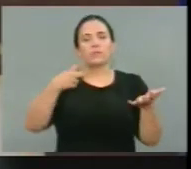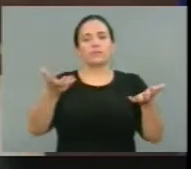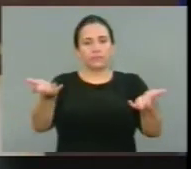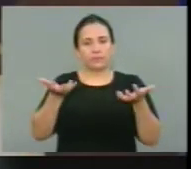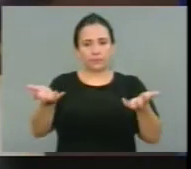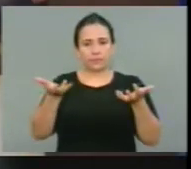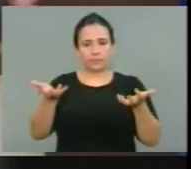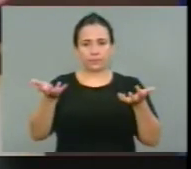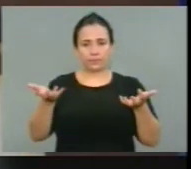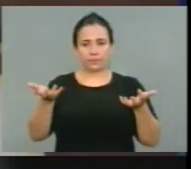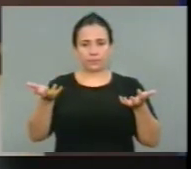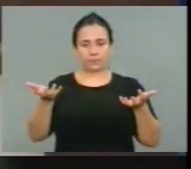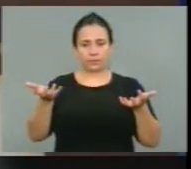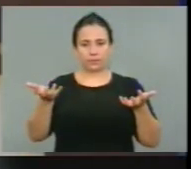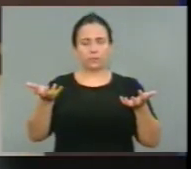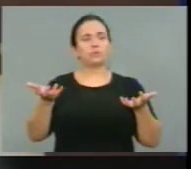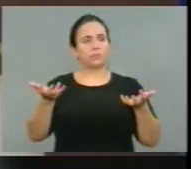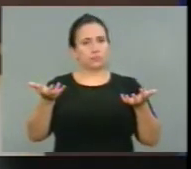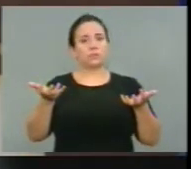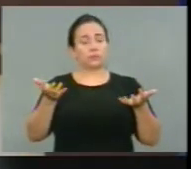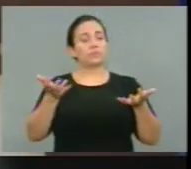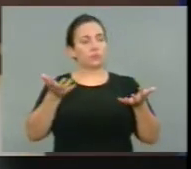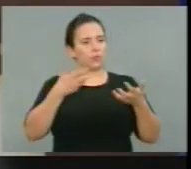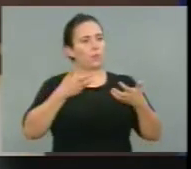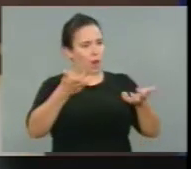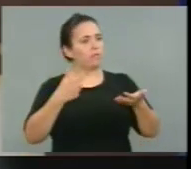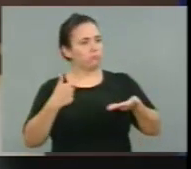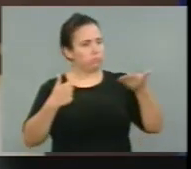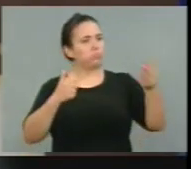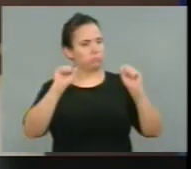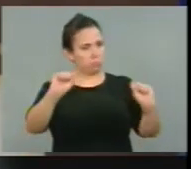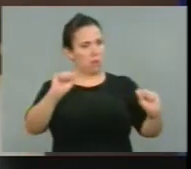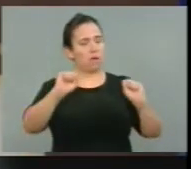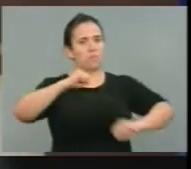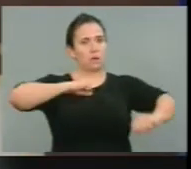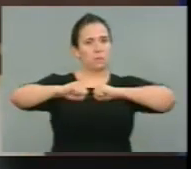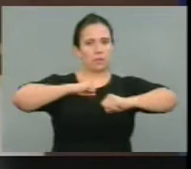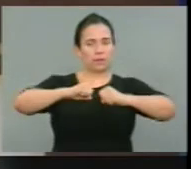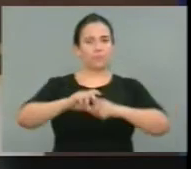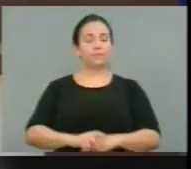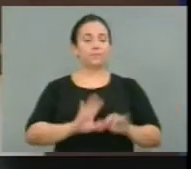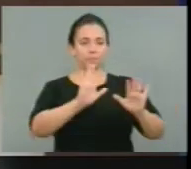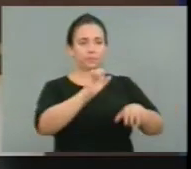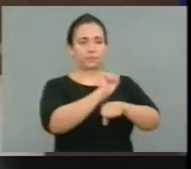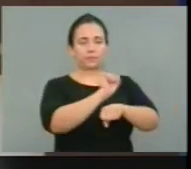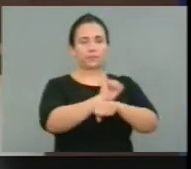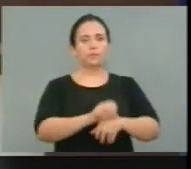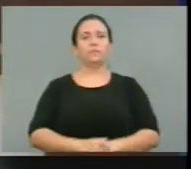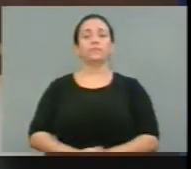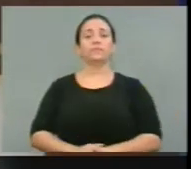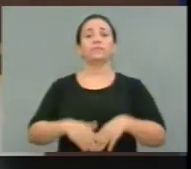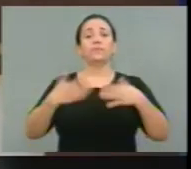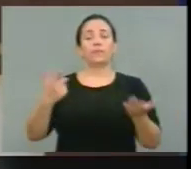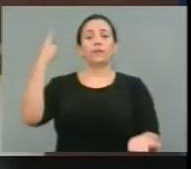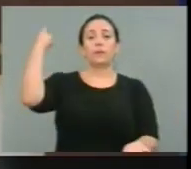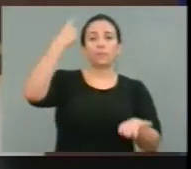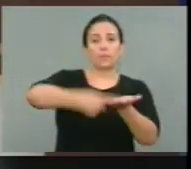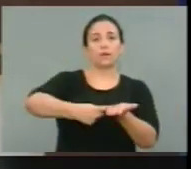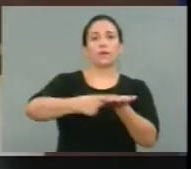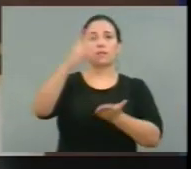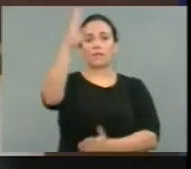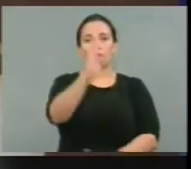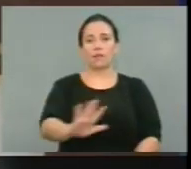Não me furto, ao contrário, sou amante da polêmica. Quero dizer o seguinte, que o Pacto Nacional de Redução de